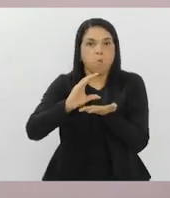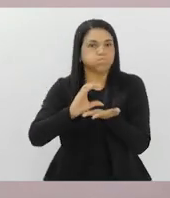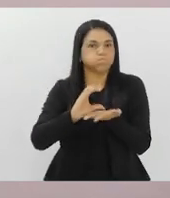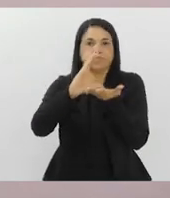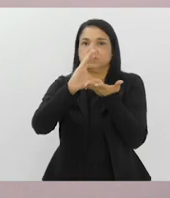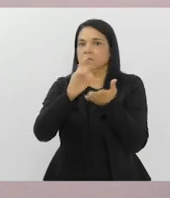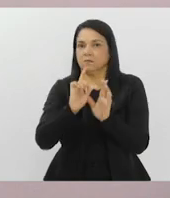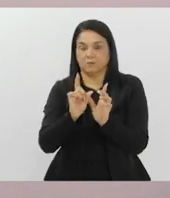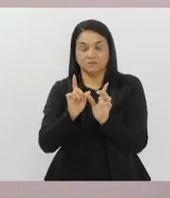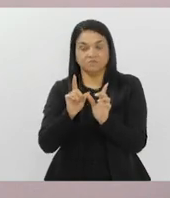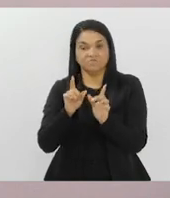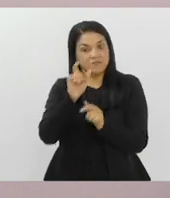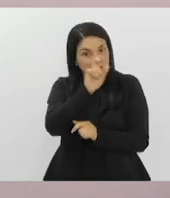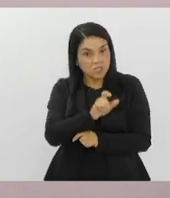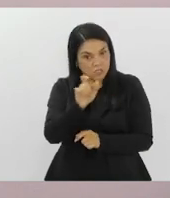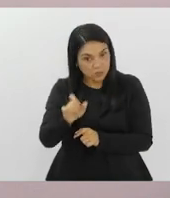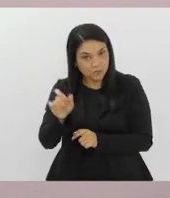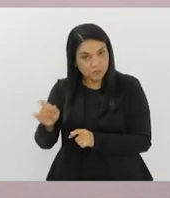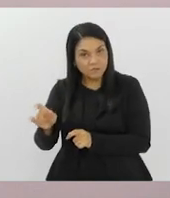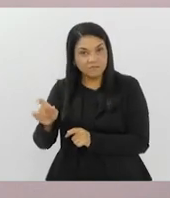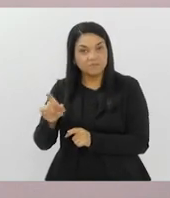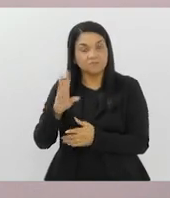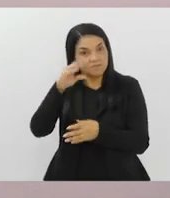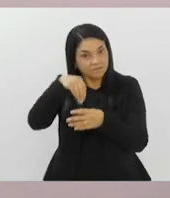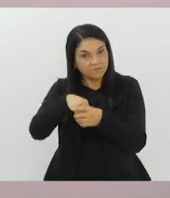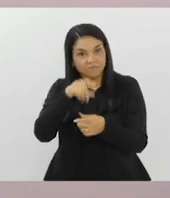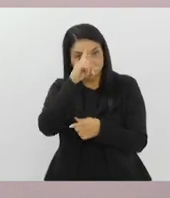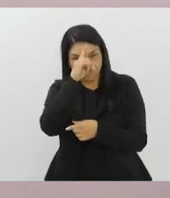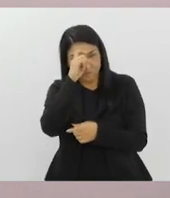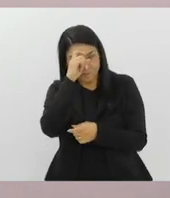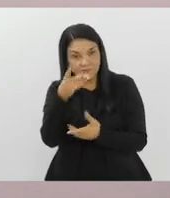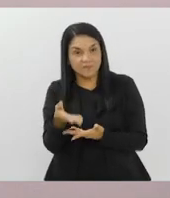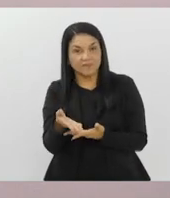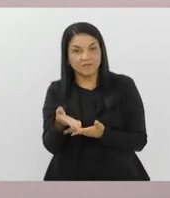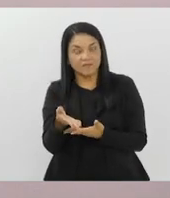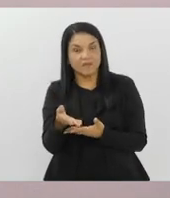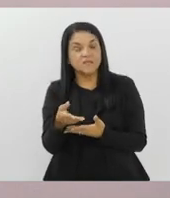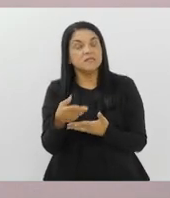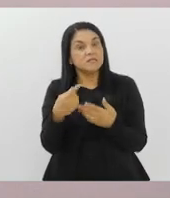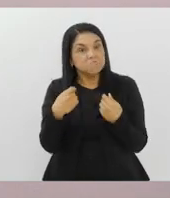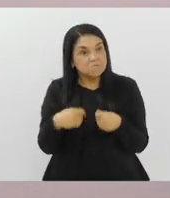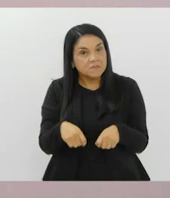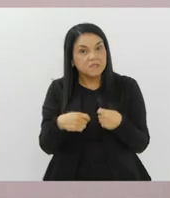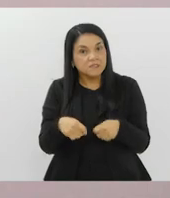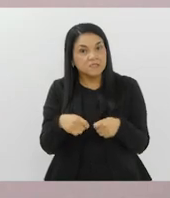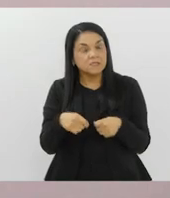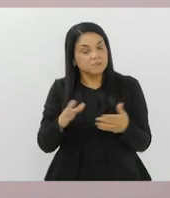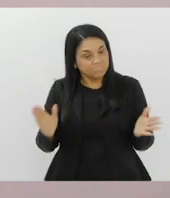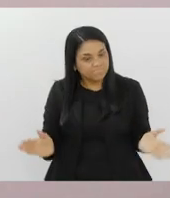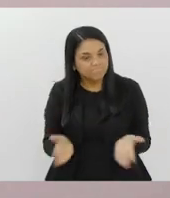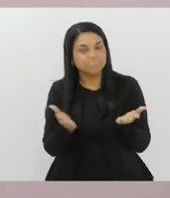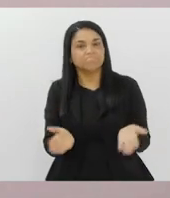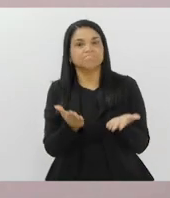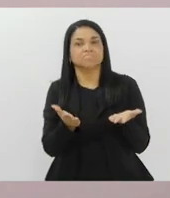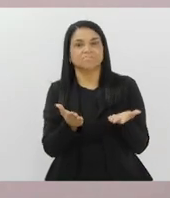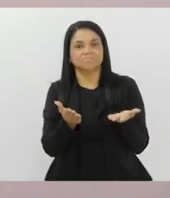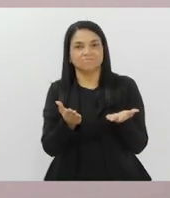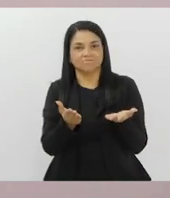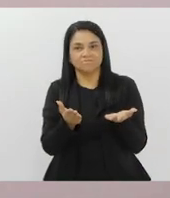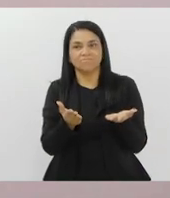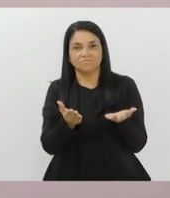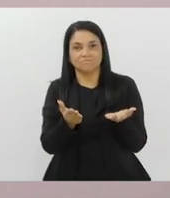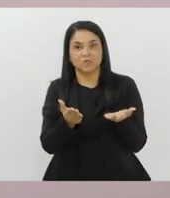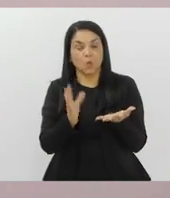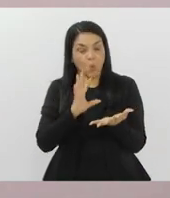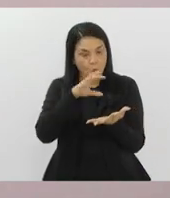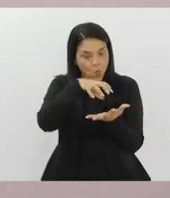estão ali, nas maternidades, nos hospitais, e que, portanto, se houver um incentivo para que esse